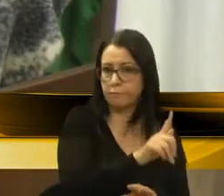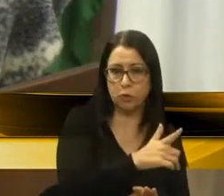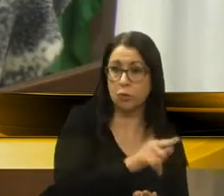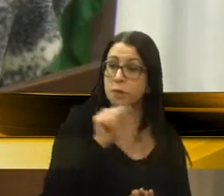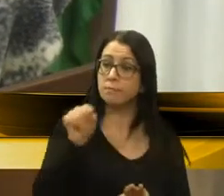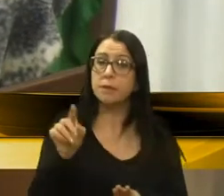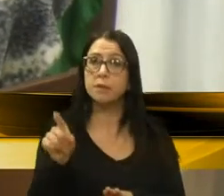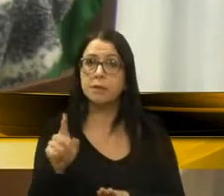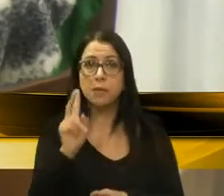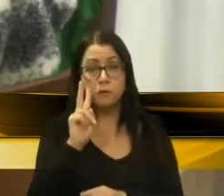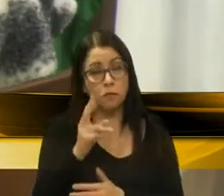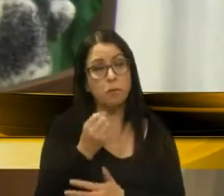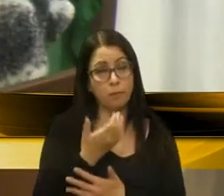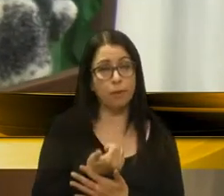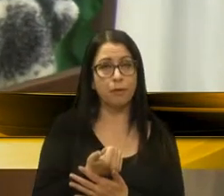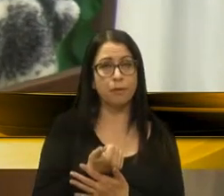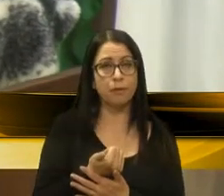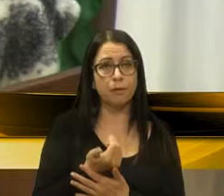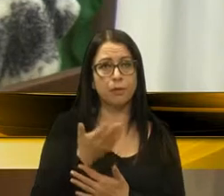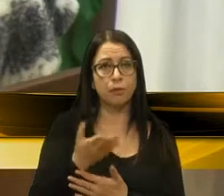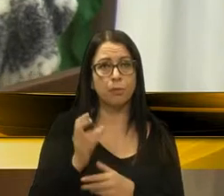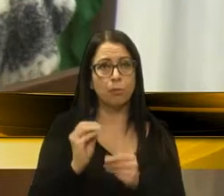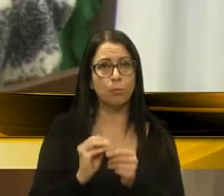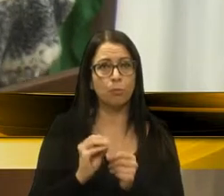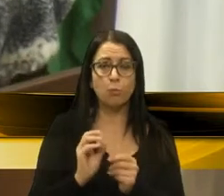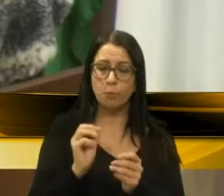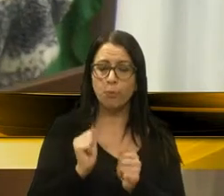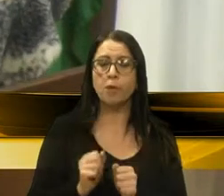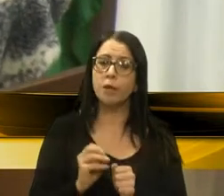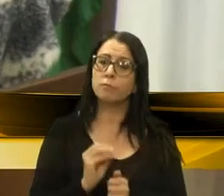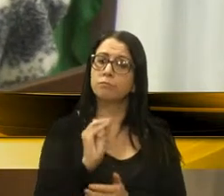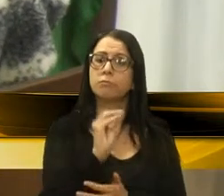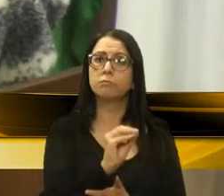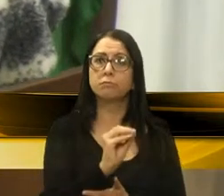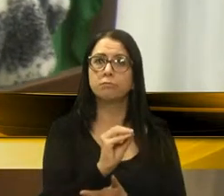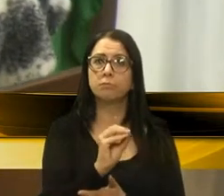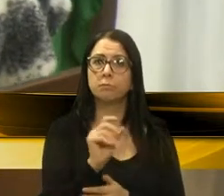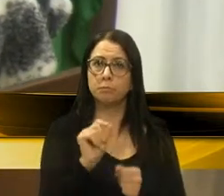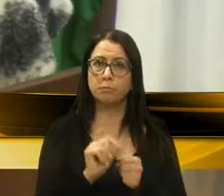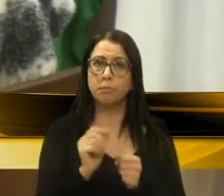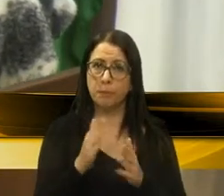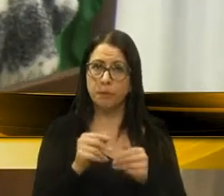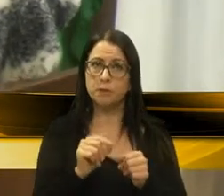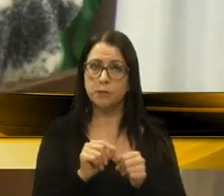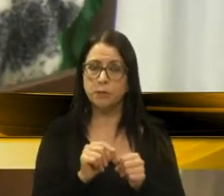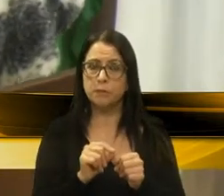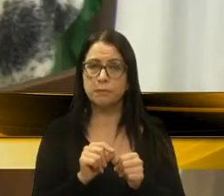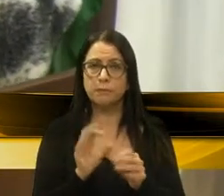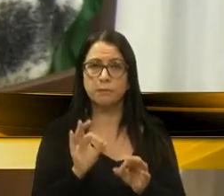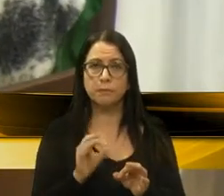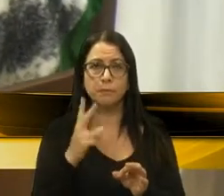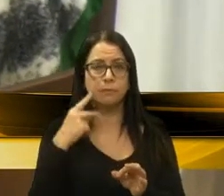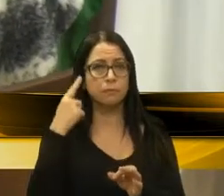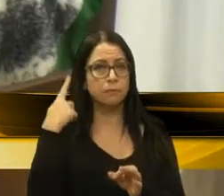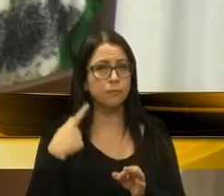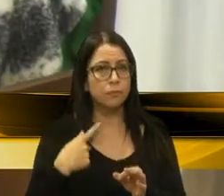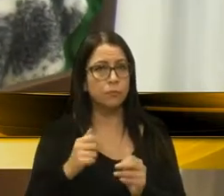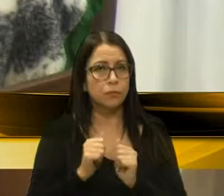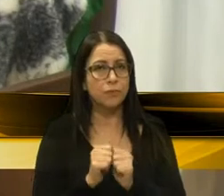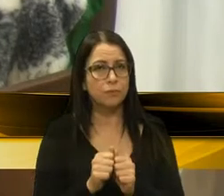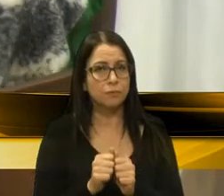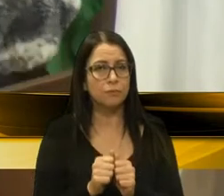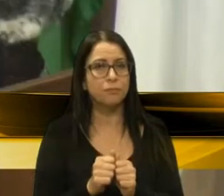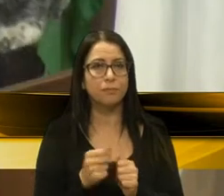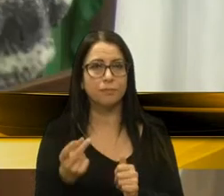viu com bons olhos. O que vocês já puderem encaminhar, peço que o façam. Certo, vereadora Gladys, que estávamos lá